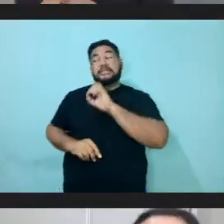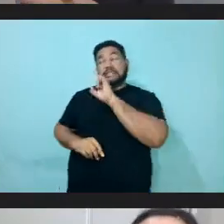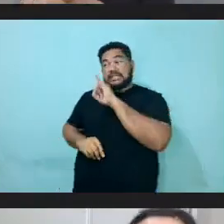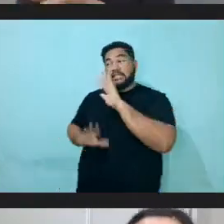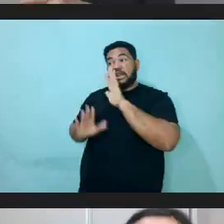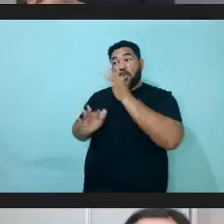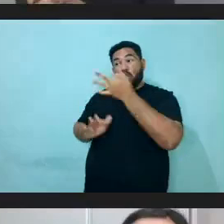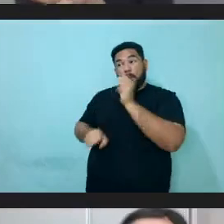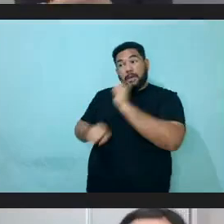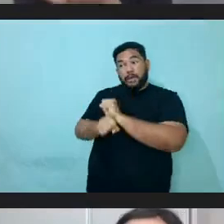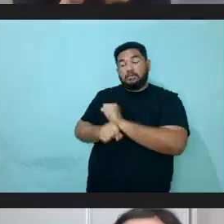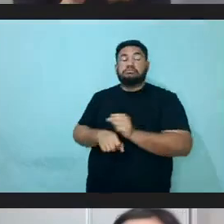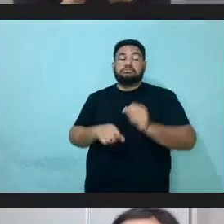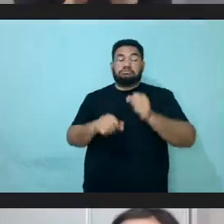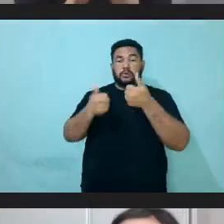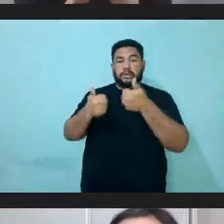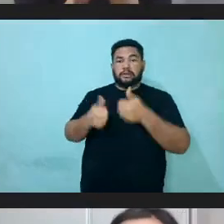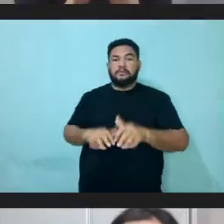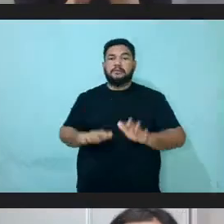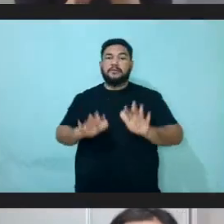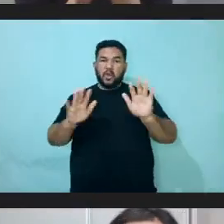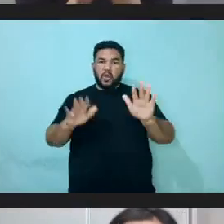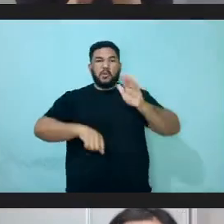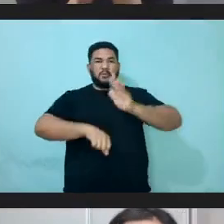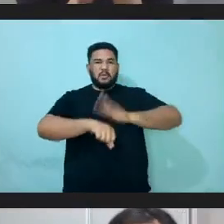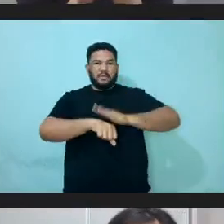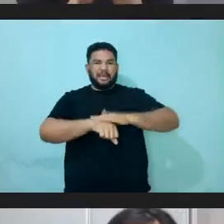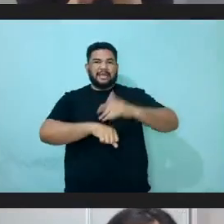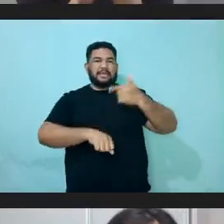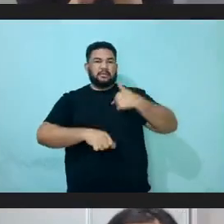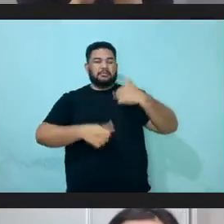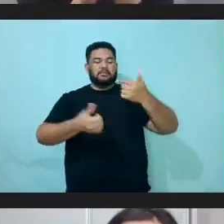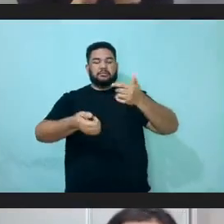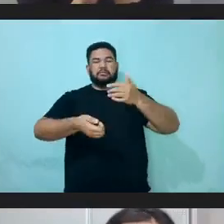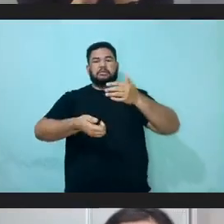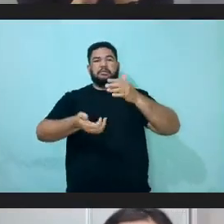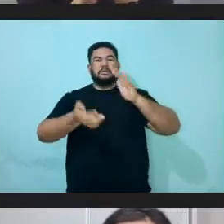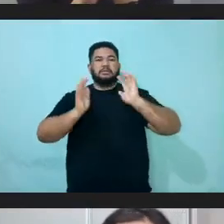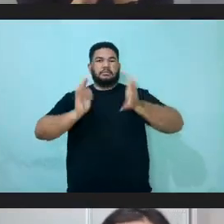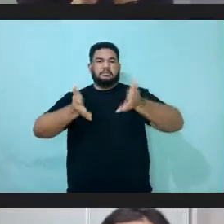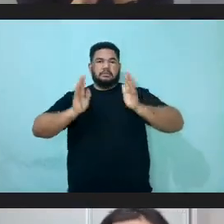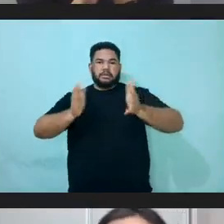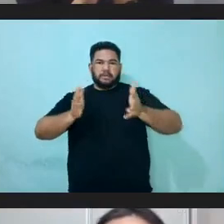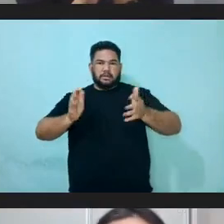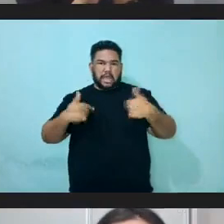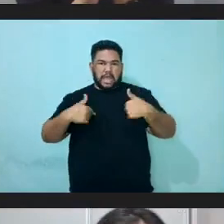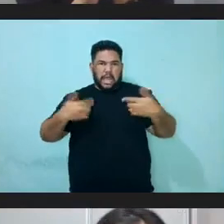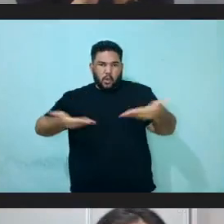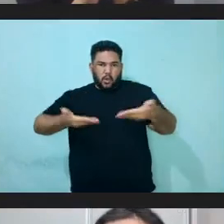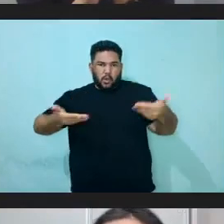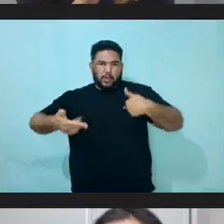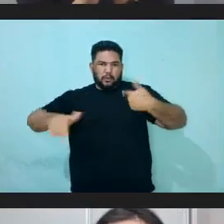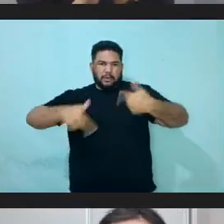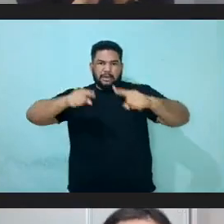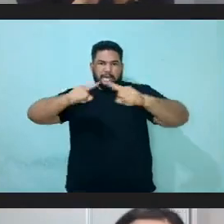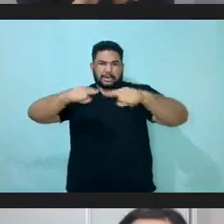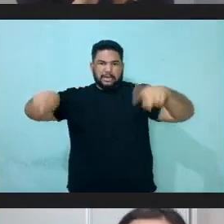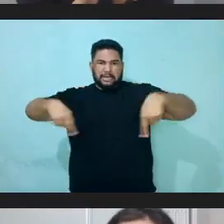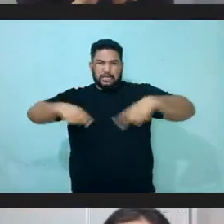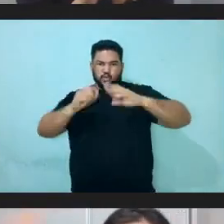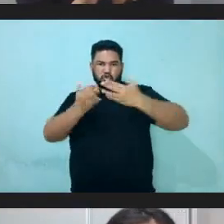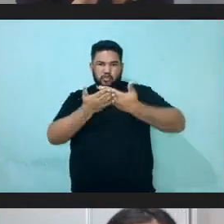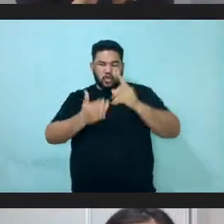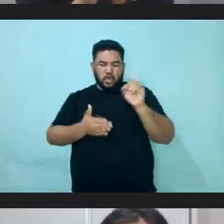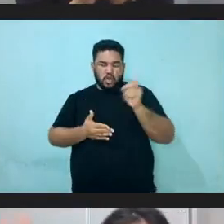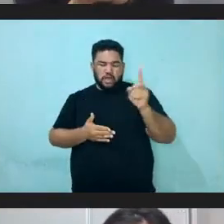né? Mas quando a gente está há muito tempo interpretando, né? Agora eu não estou diretamente em sala de aula todos os dias interpretando